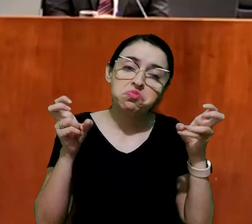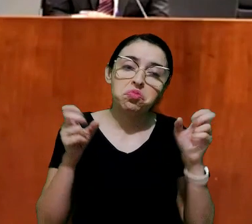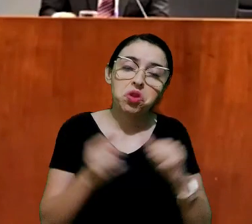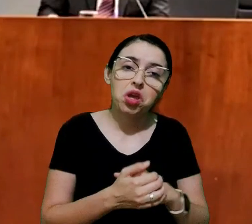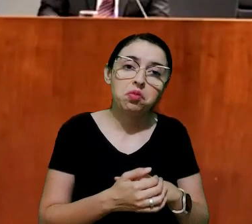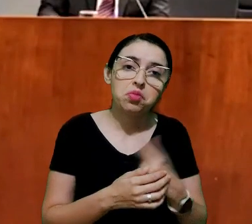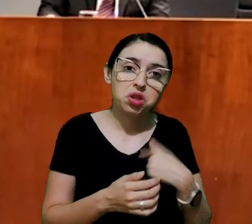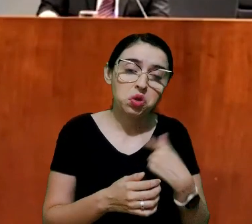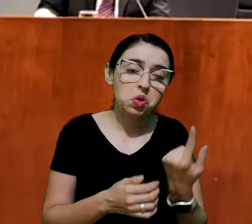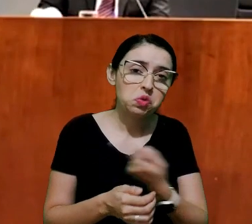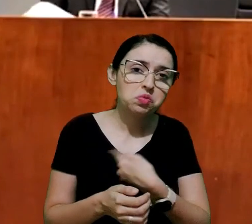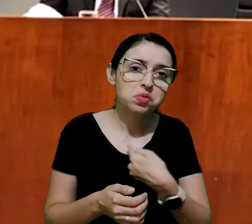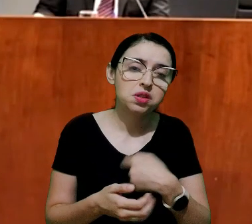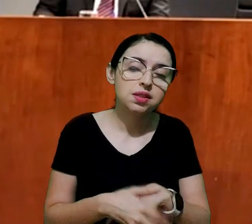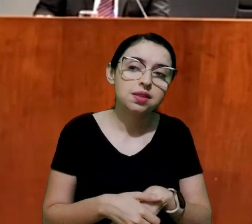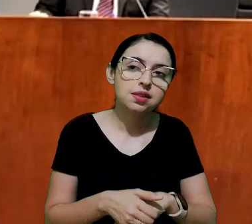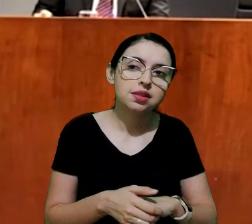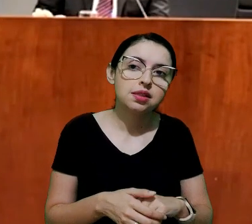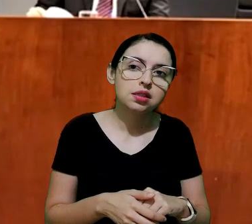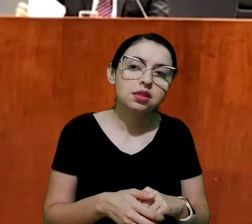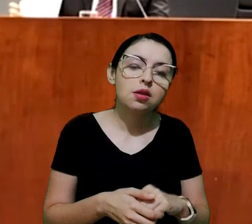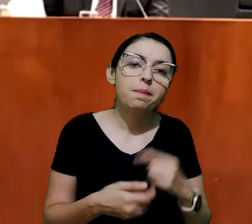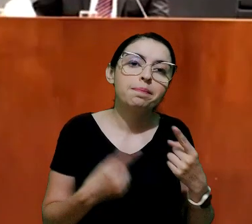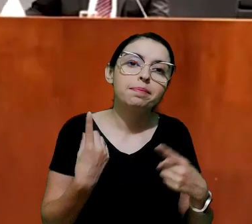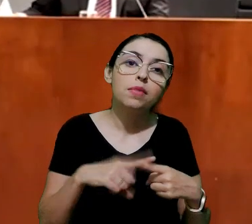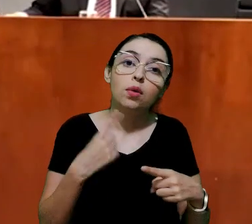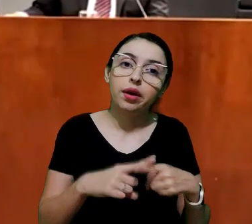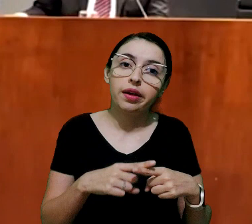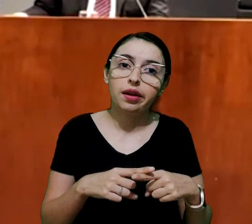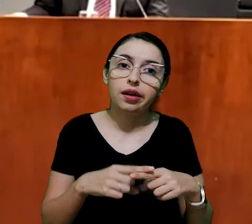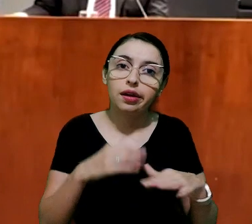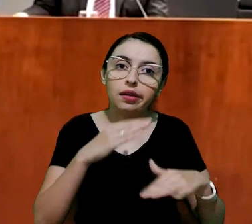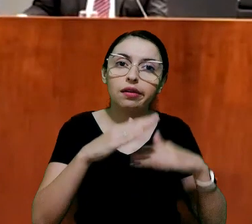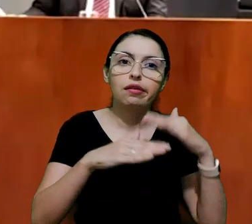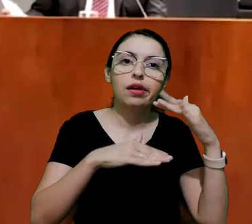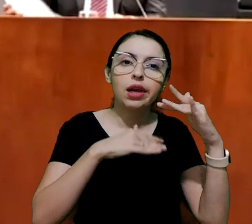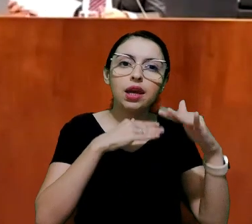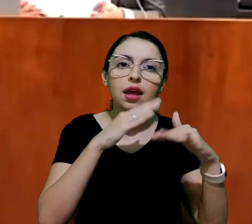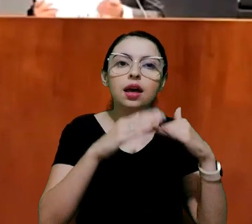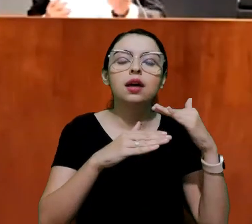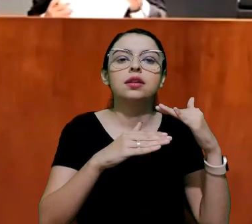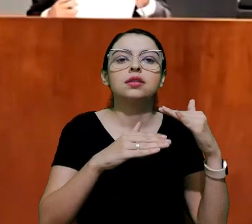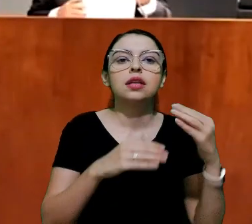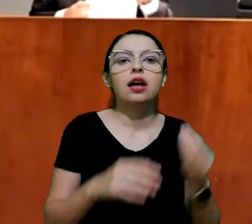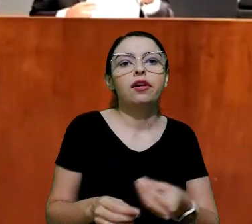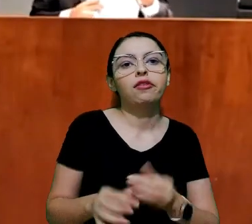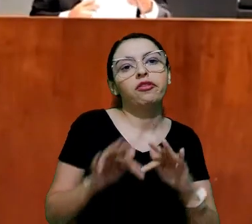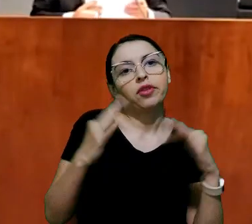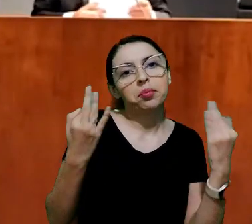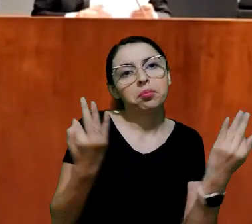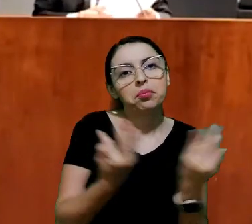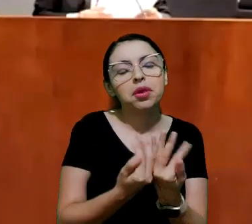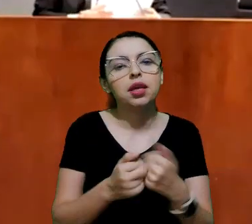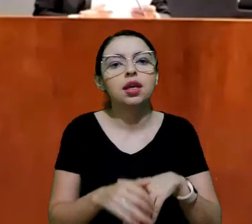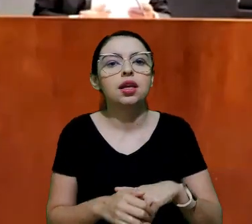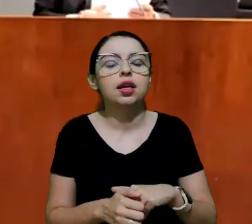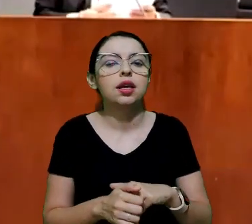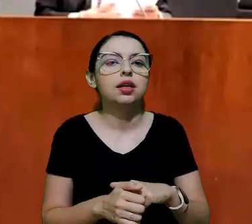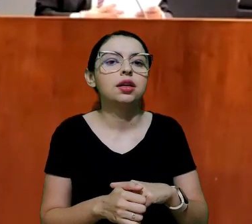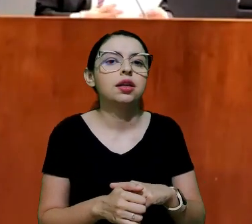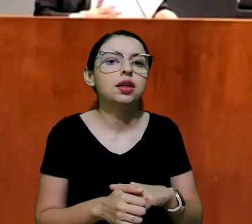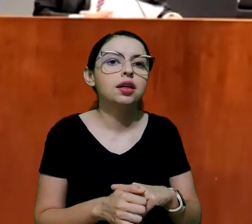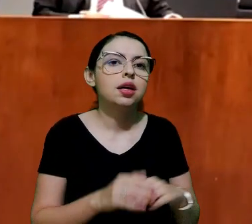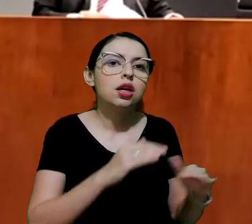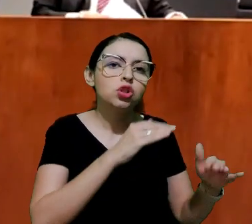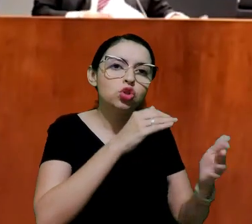justamente porque houve aí, na evolução da família, né, nos princípios da socialização, na questão dos